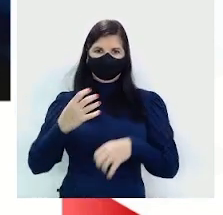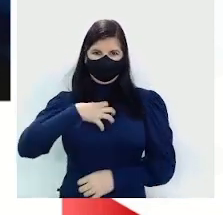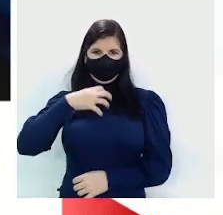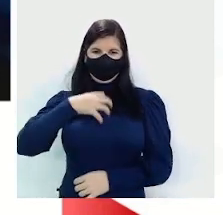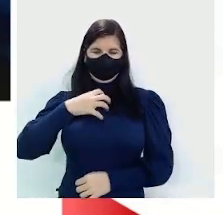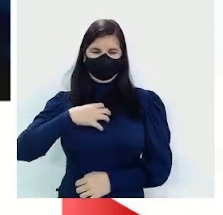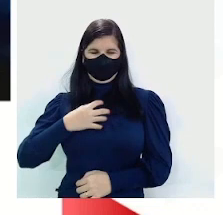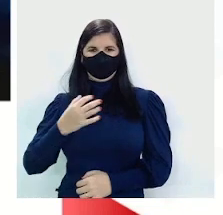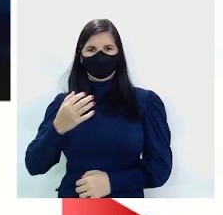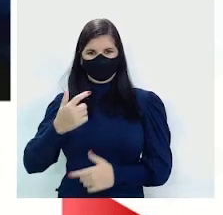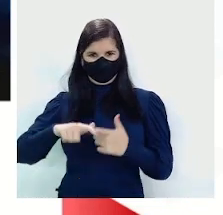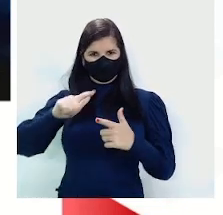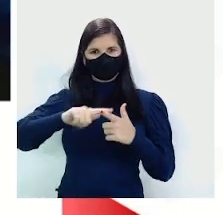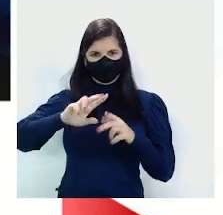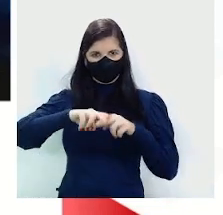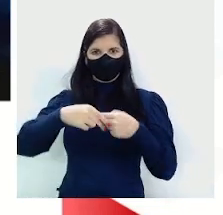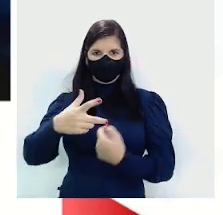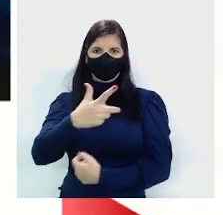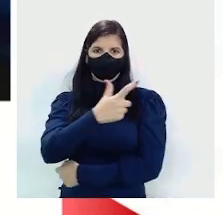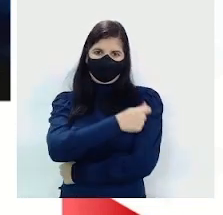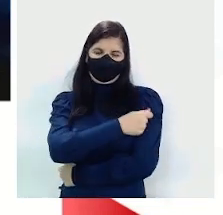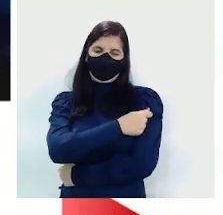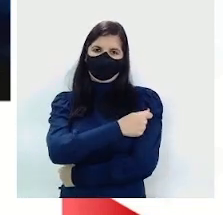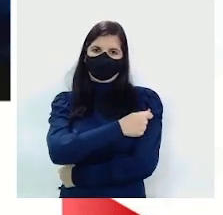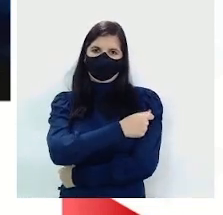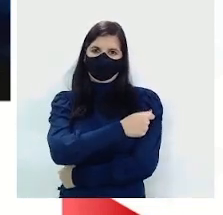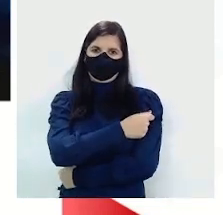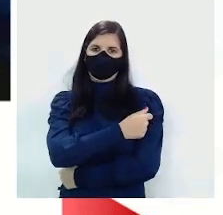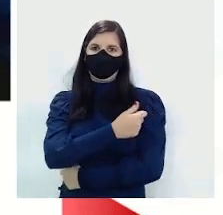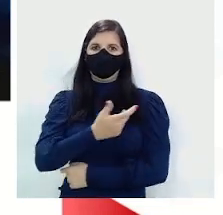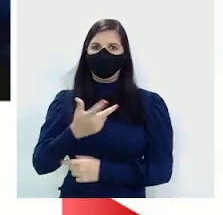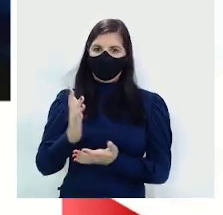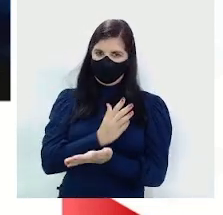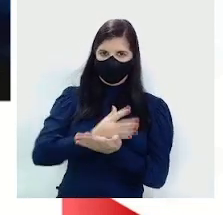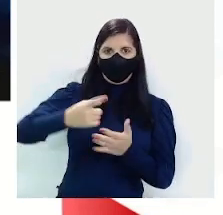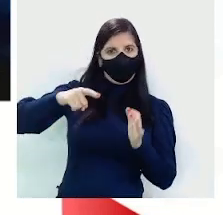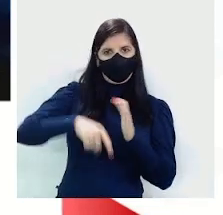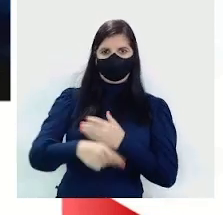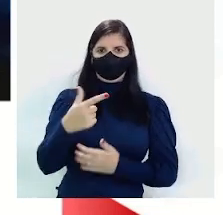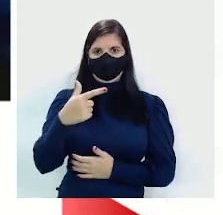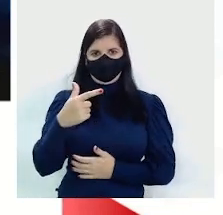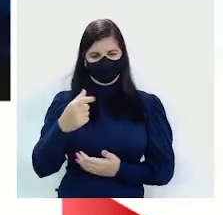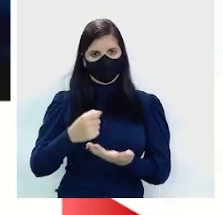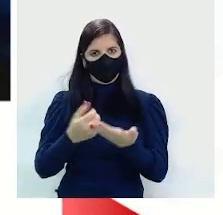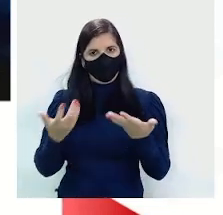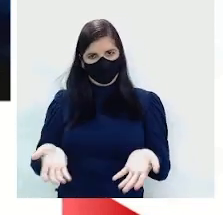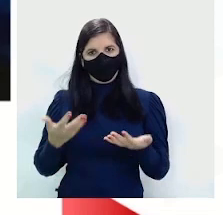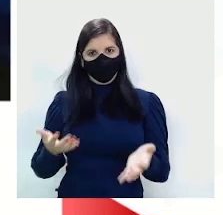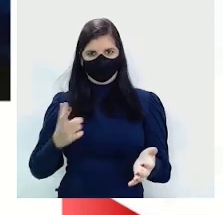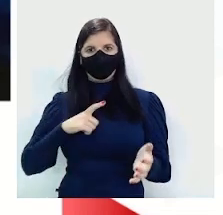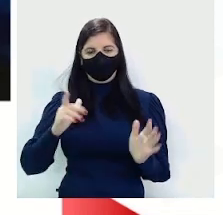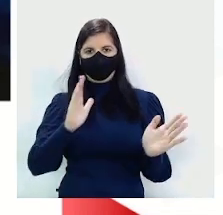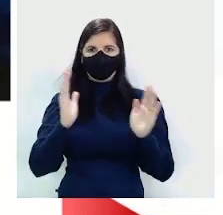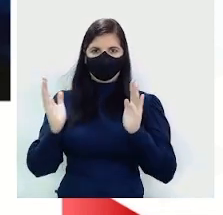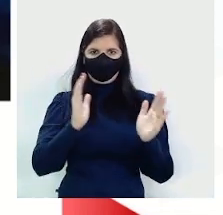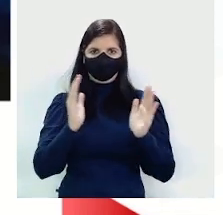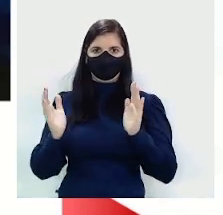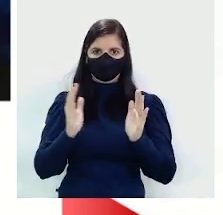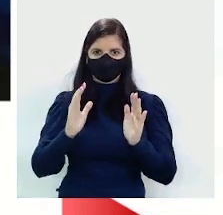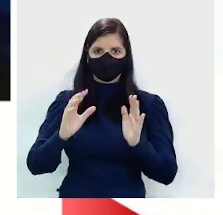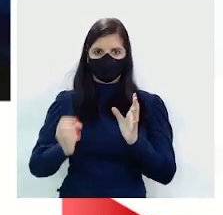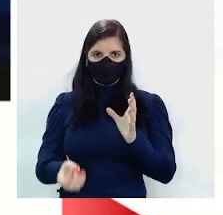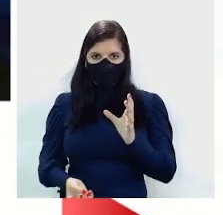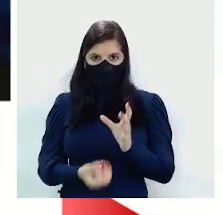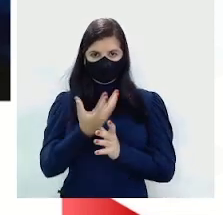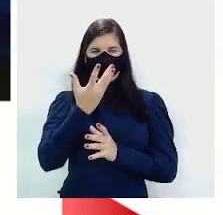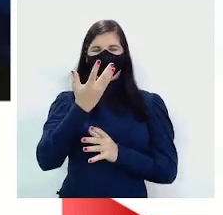algumas vacinas, né? Que a gente sabe que são reações que não são tão intensas, né, gente? Que tem um prazo, né? Você tem as reações,